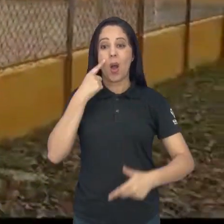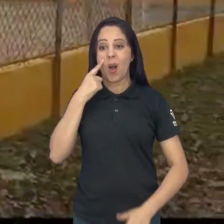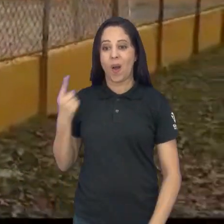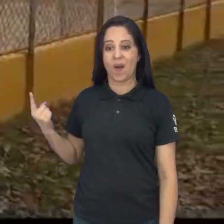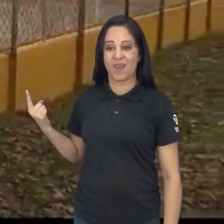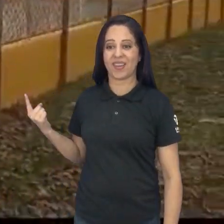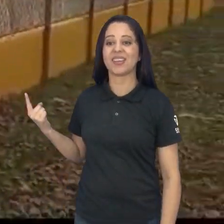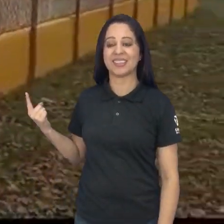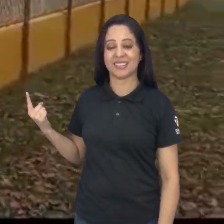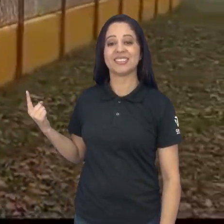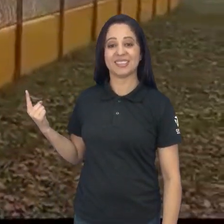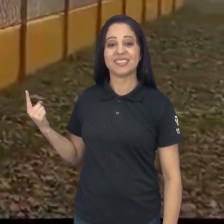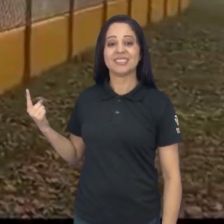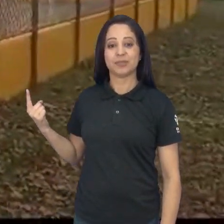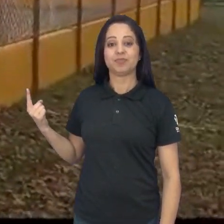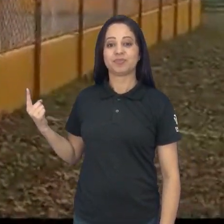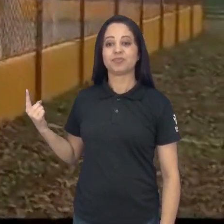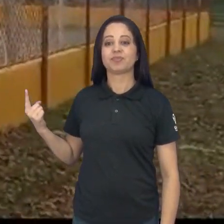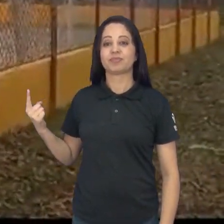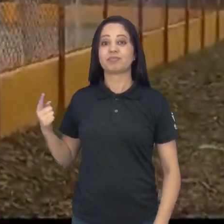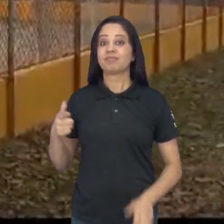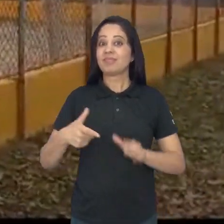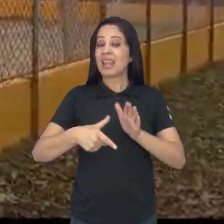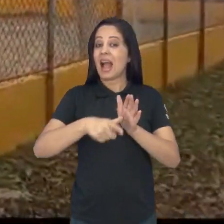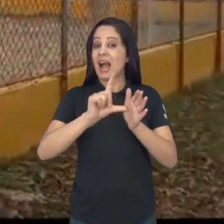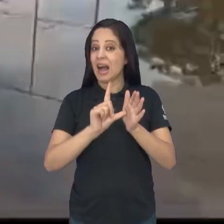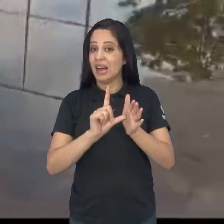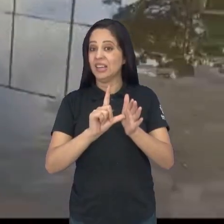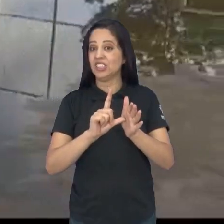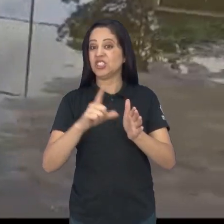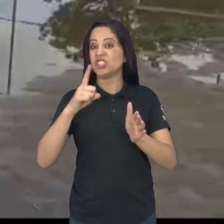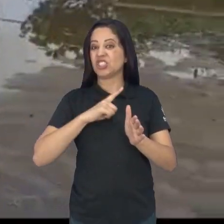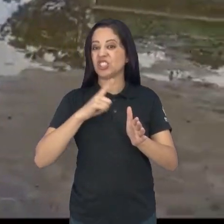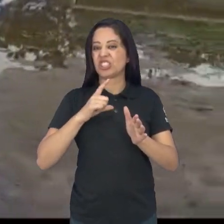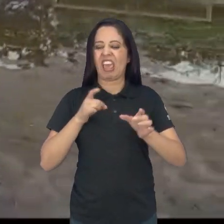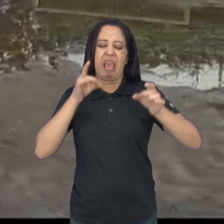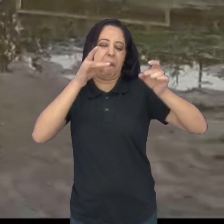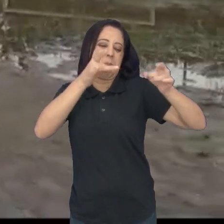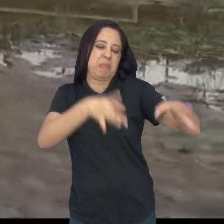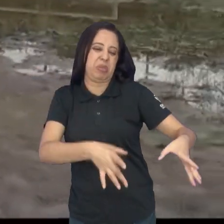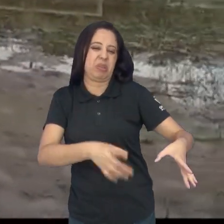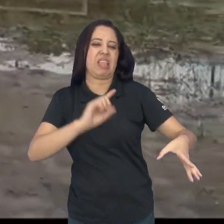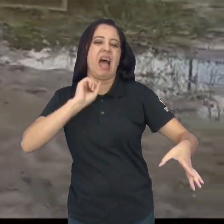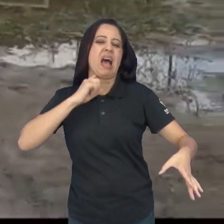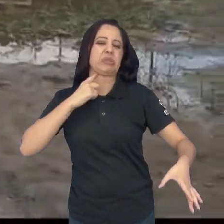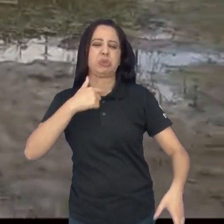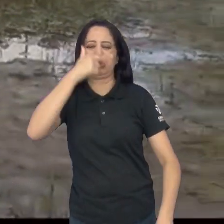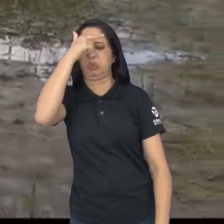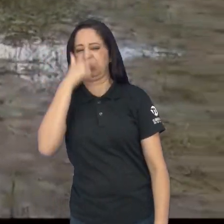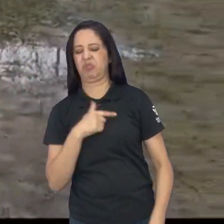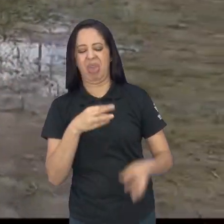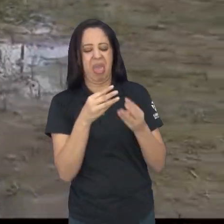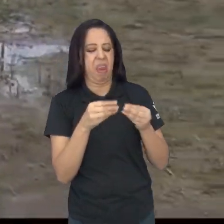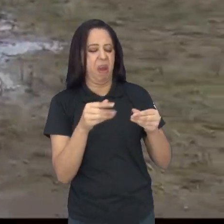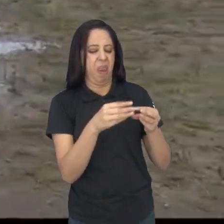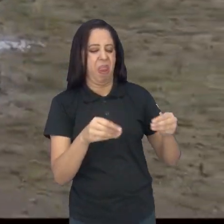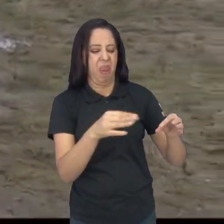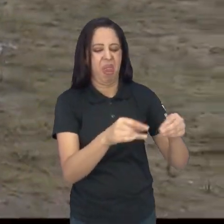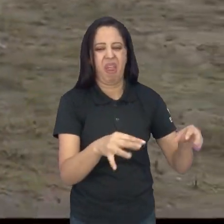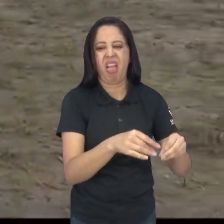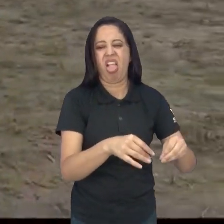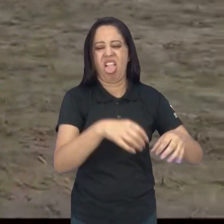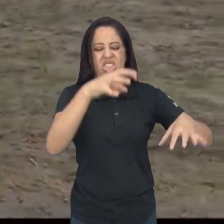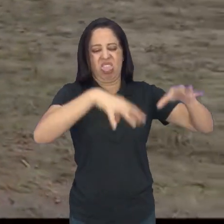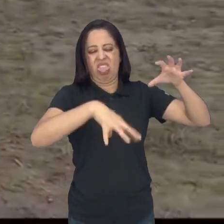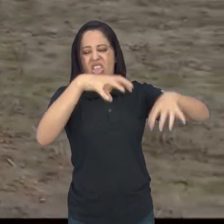imagens, onde havia uma quadra totalmente abandonada, era de areia cheia de mato, quando chove